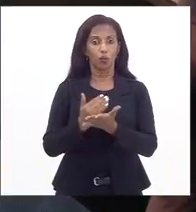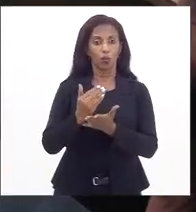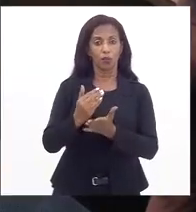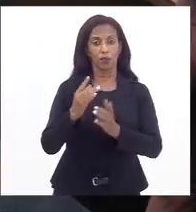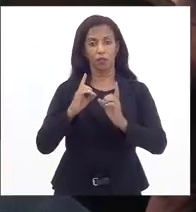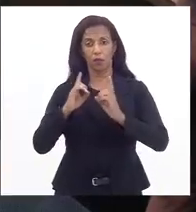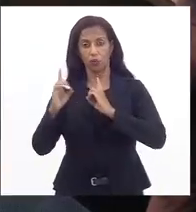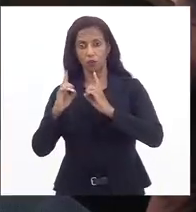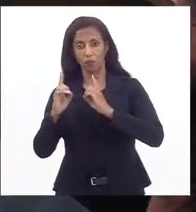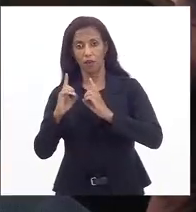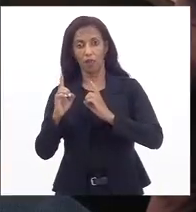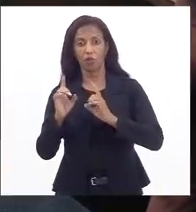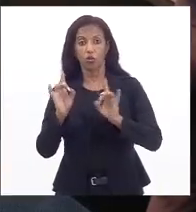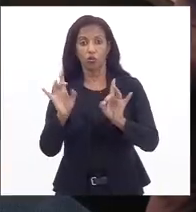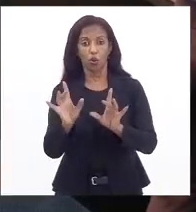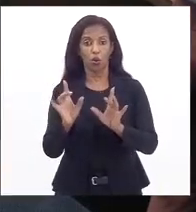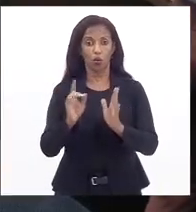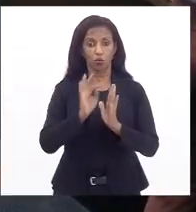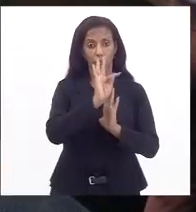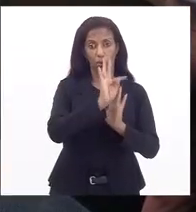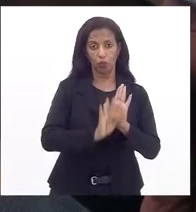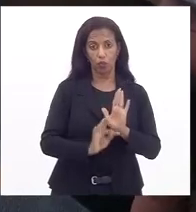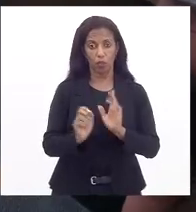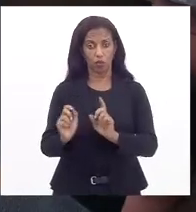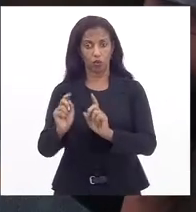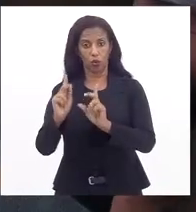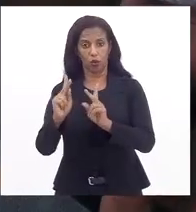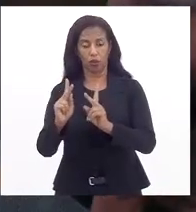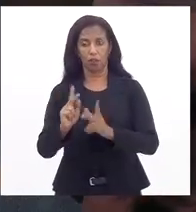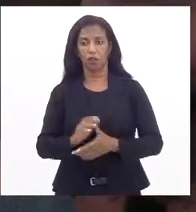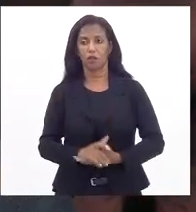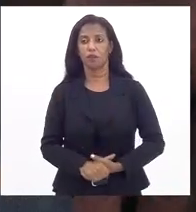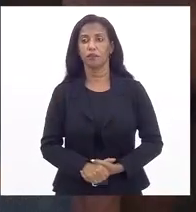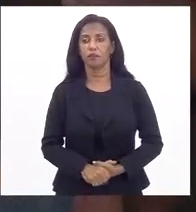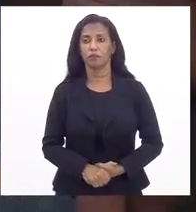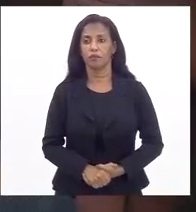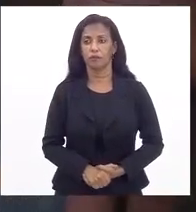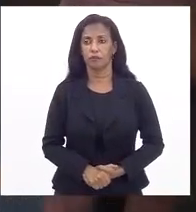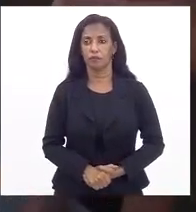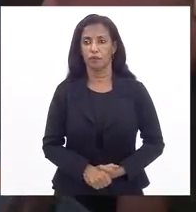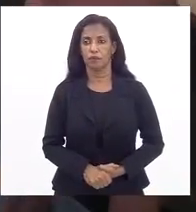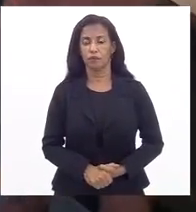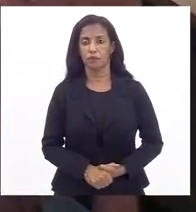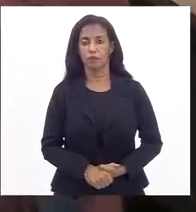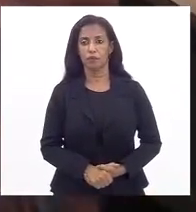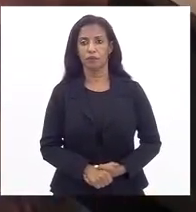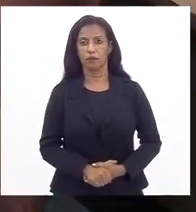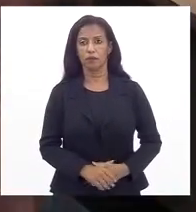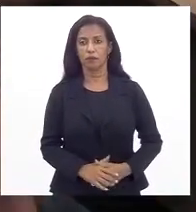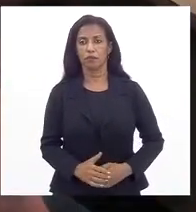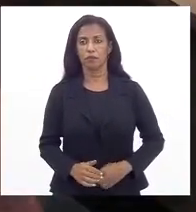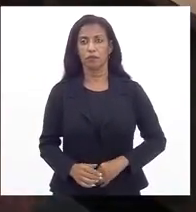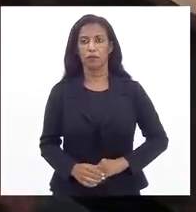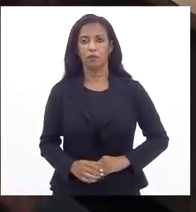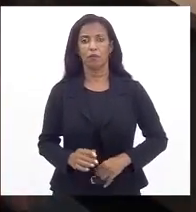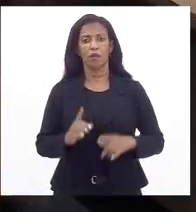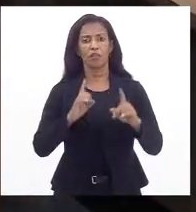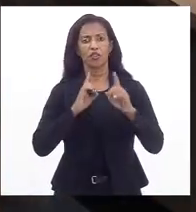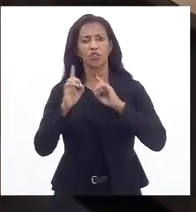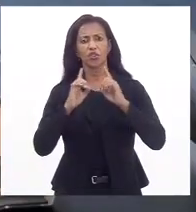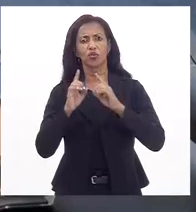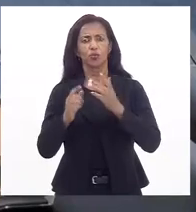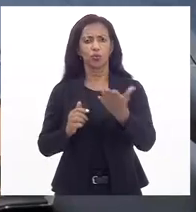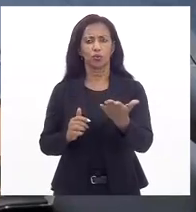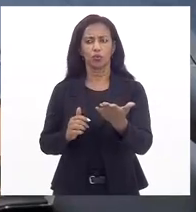Apenas quando nós tivemos aqui a presença total dos substitutivos Enquanto isso a gente discutiu do